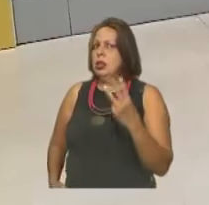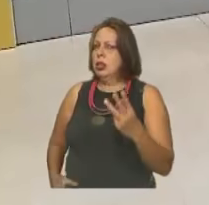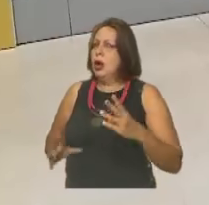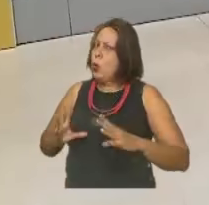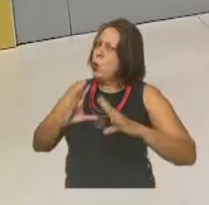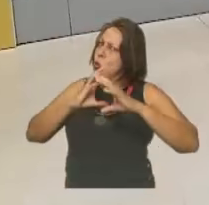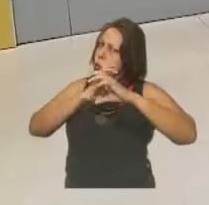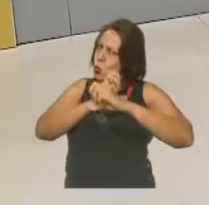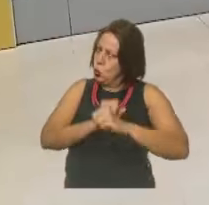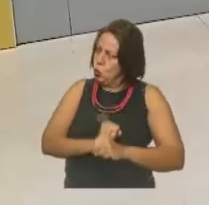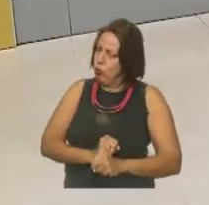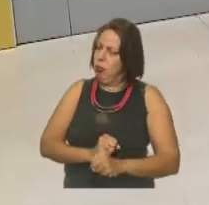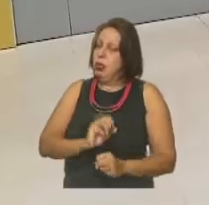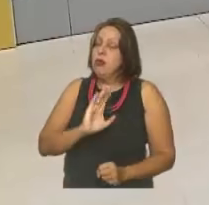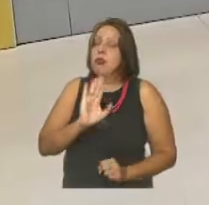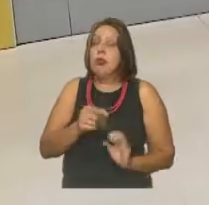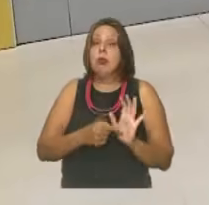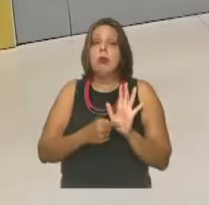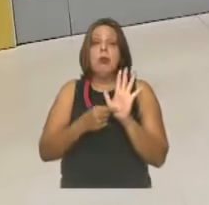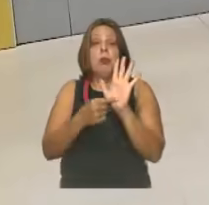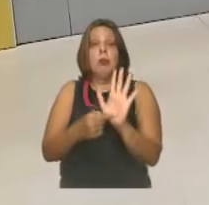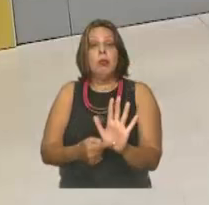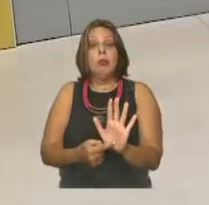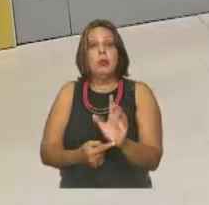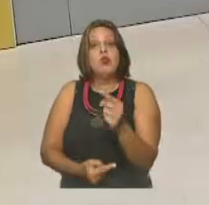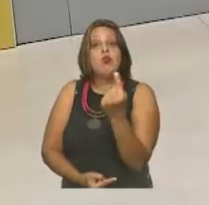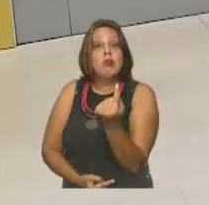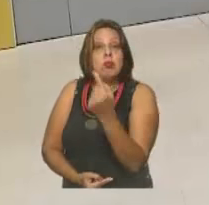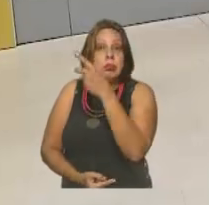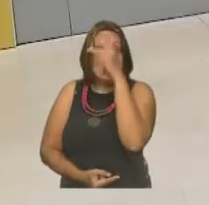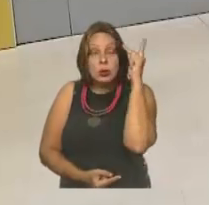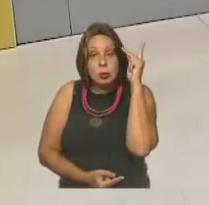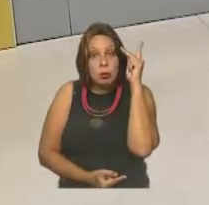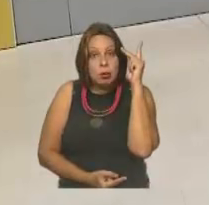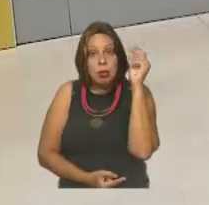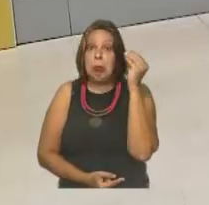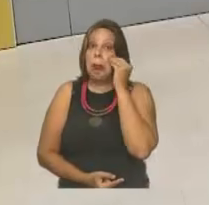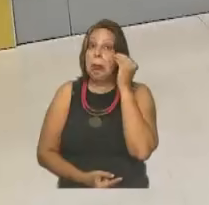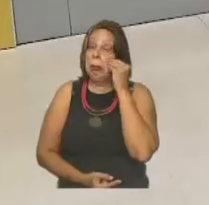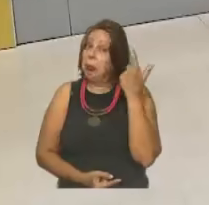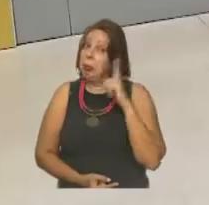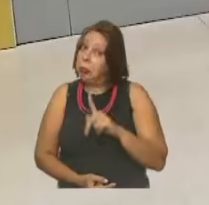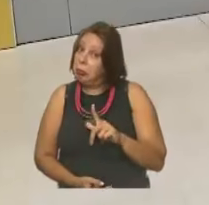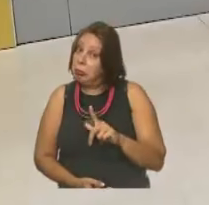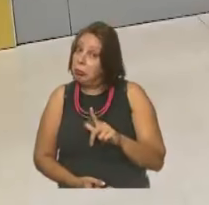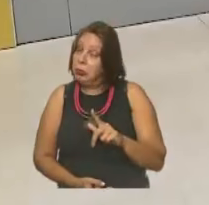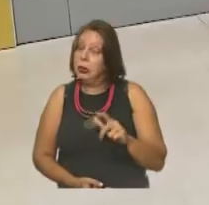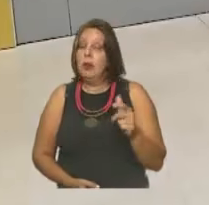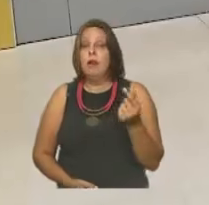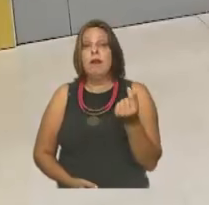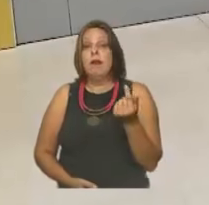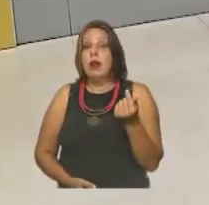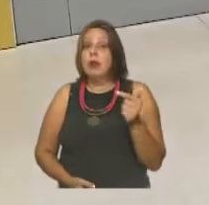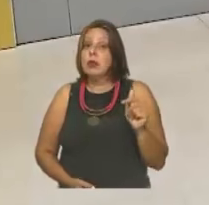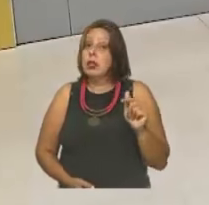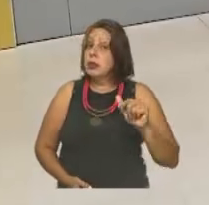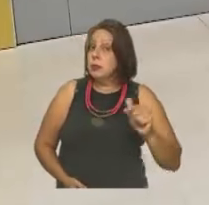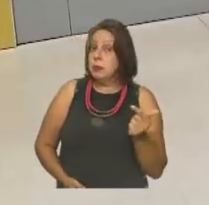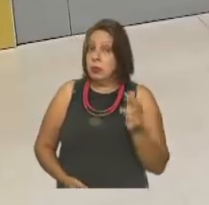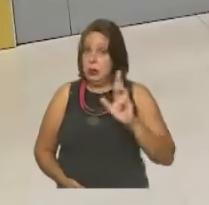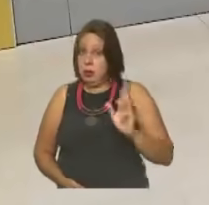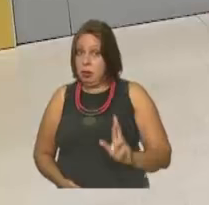bolas sorteadas e já aparece aí um certificado com chances de levar o prêmio de 7 mil. Vamos